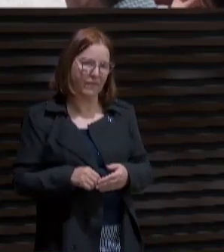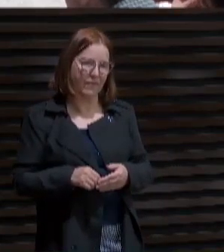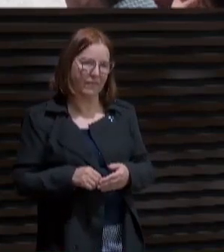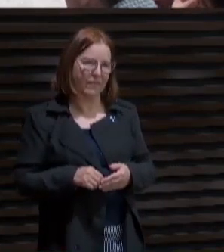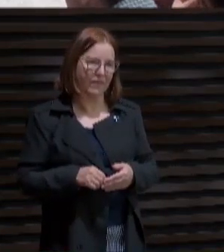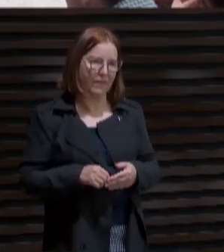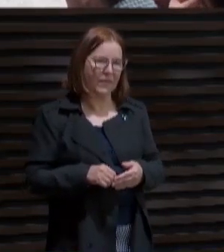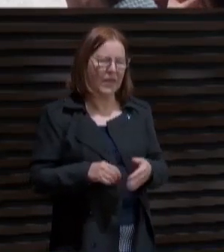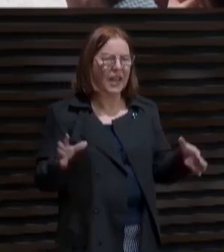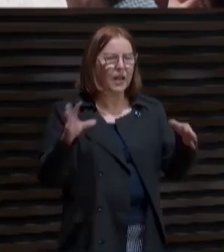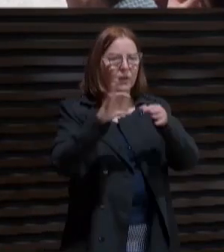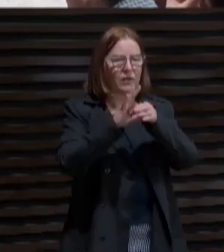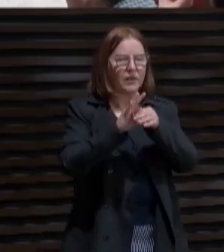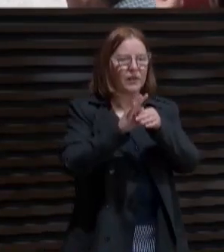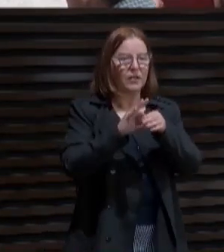reconciliação?